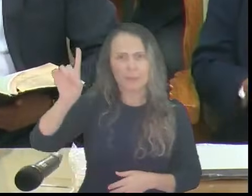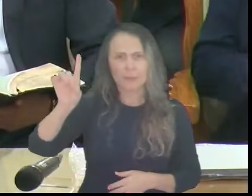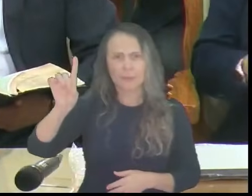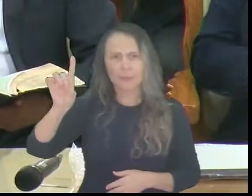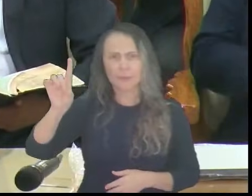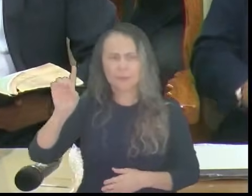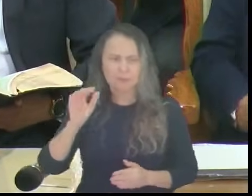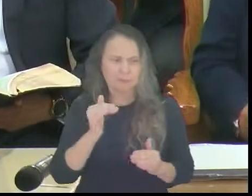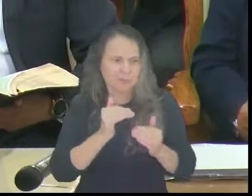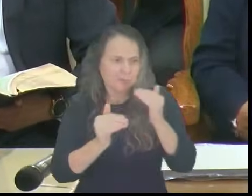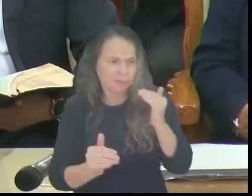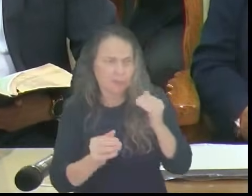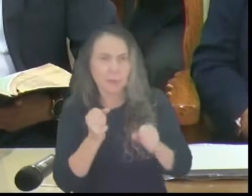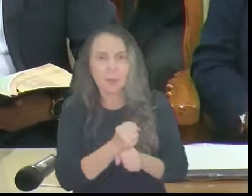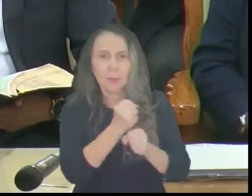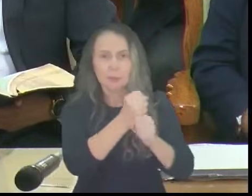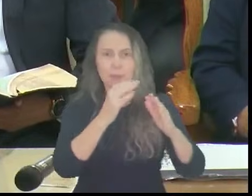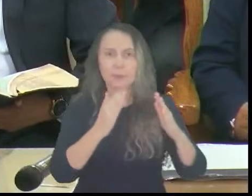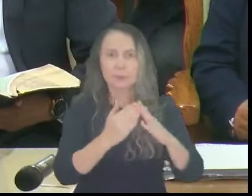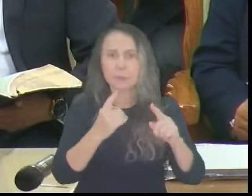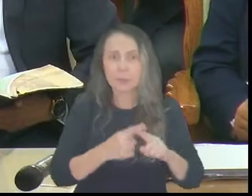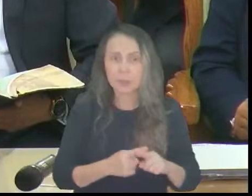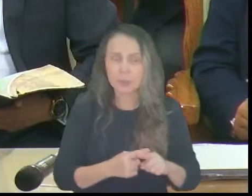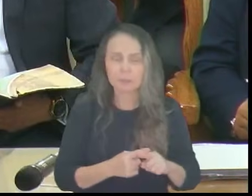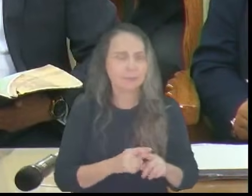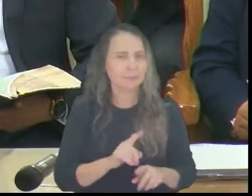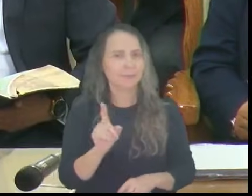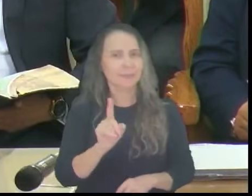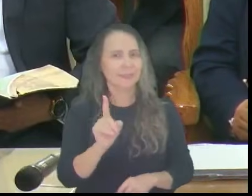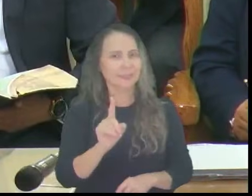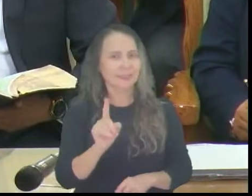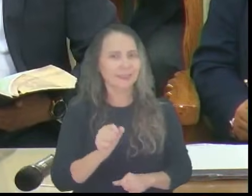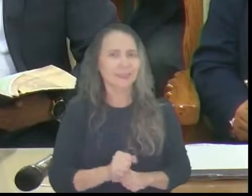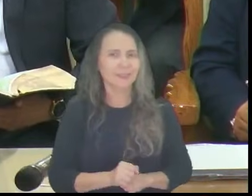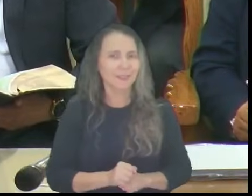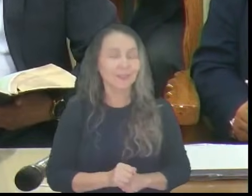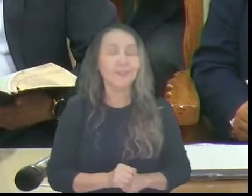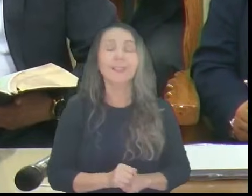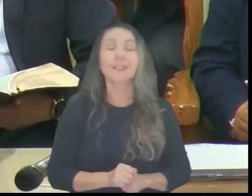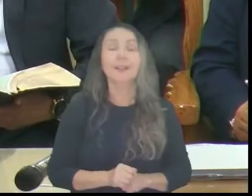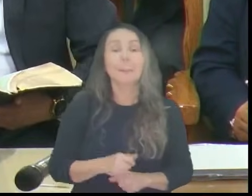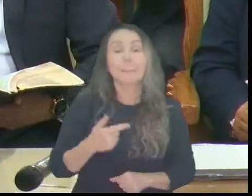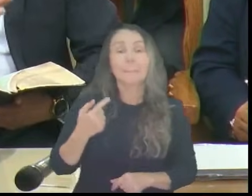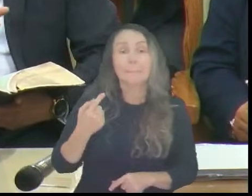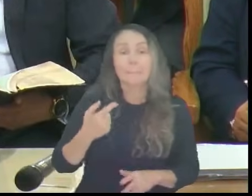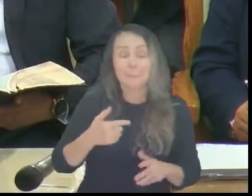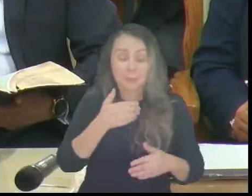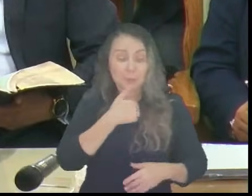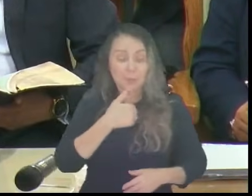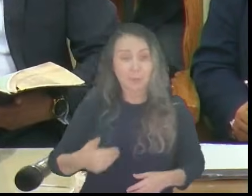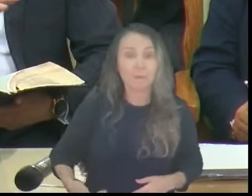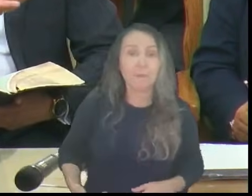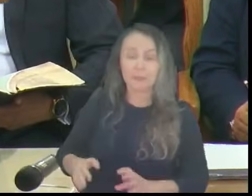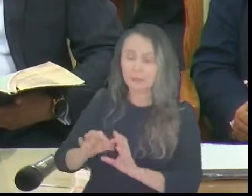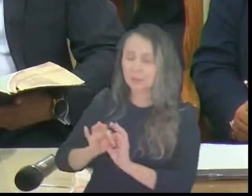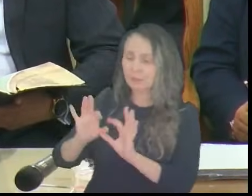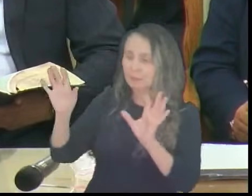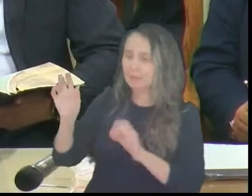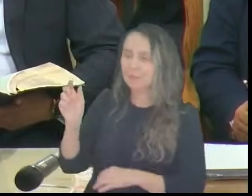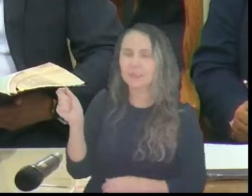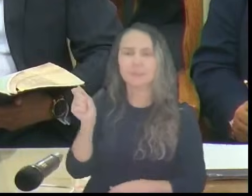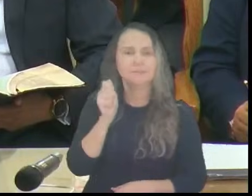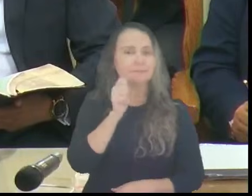templo. A igreja primitiva não tinha templo por causa das circunstâncias. Não havia liberdade, não havia como